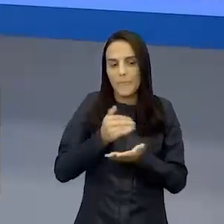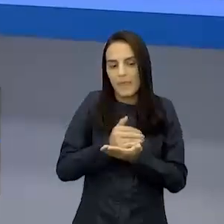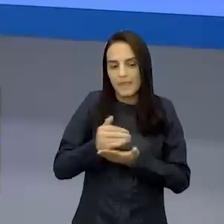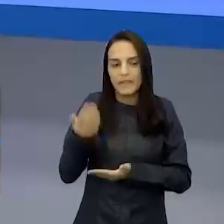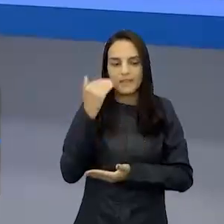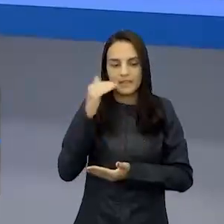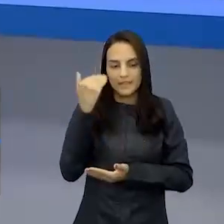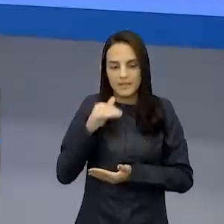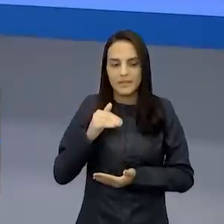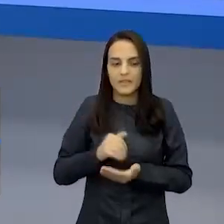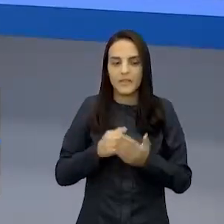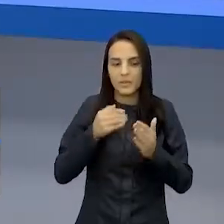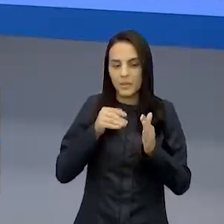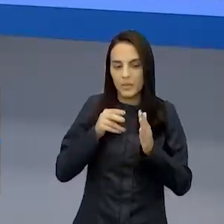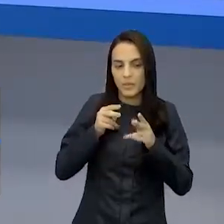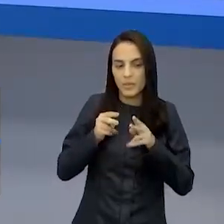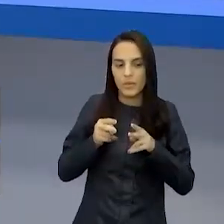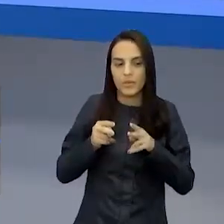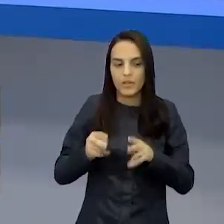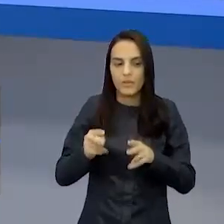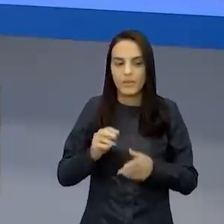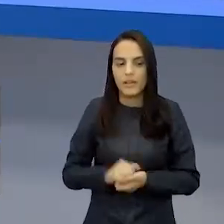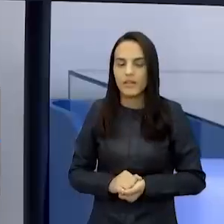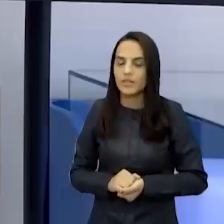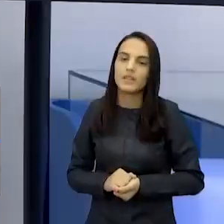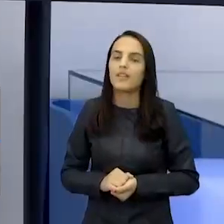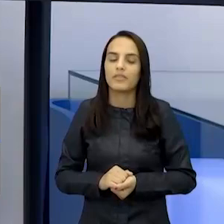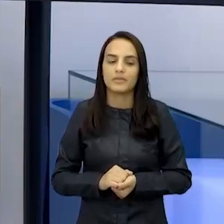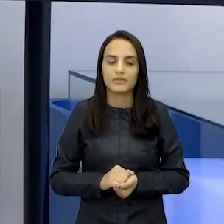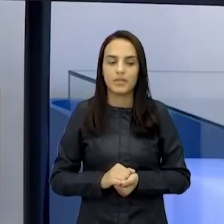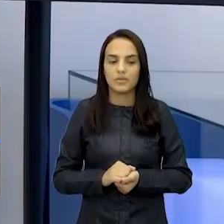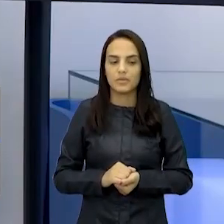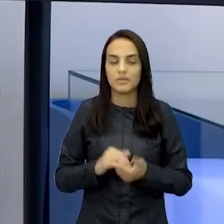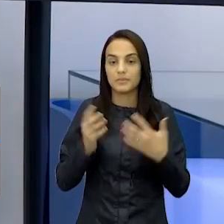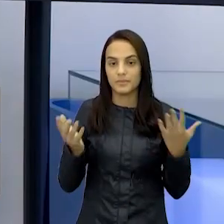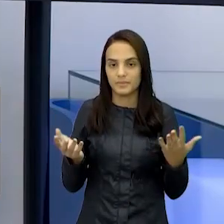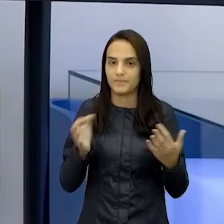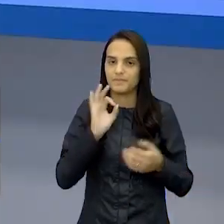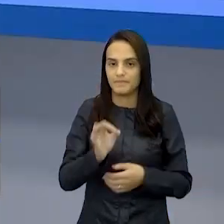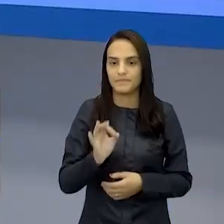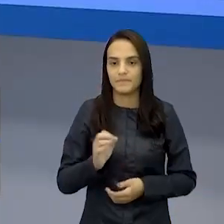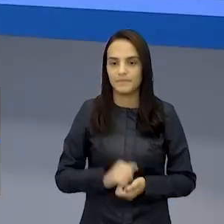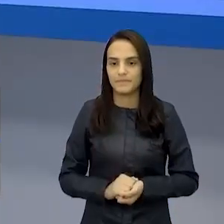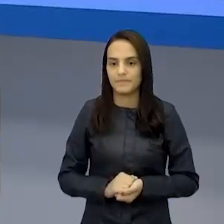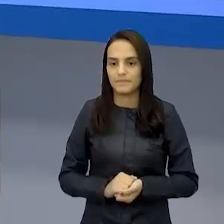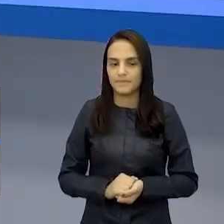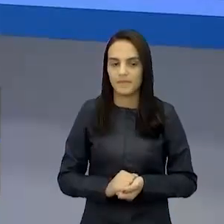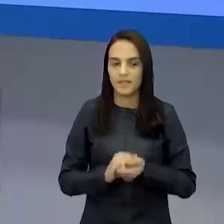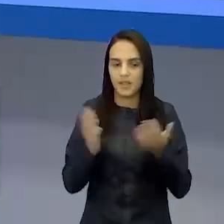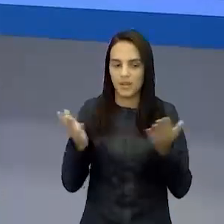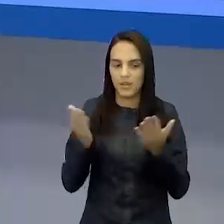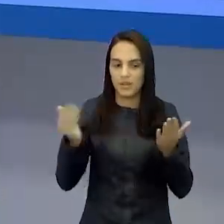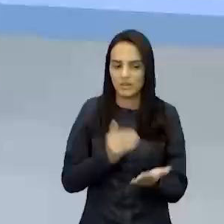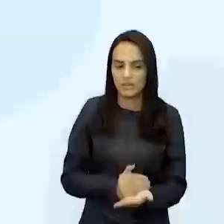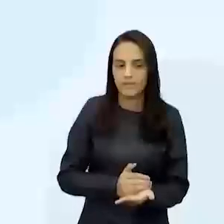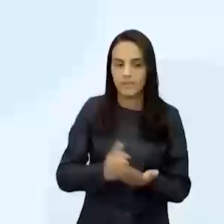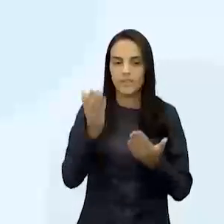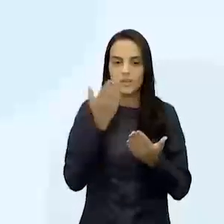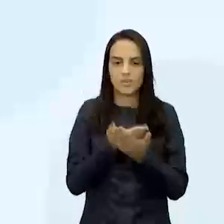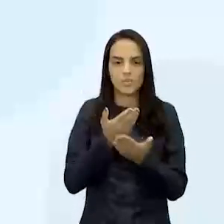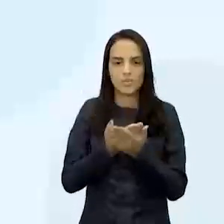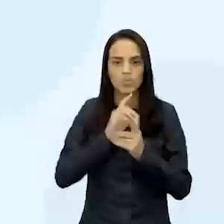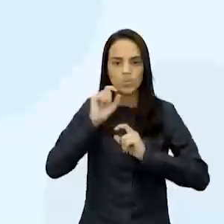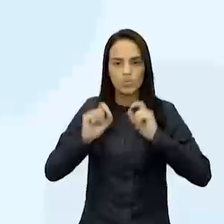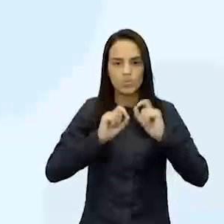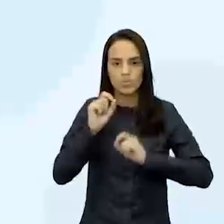aí ele vai começar a pesquisar e identificar os tipos que tem de Sim, sistema. é isso mesmo. Tá bom. Então vamos para a introdução. Estudo de caso, o que é